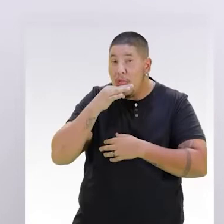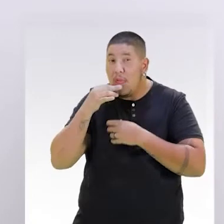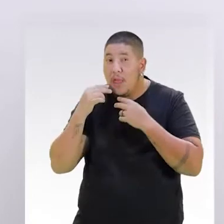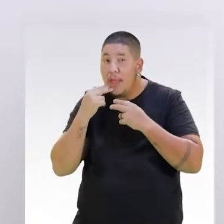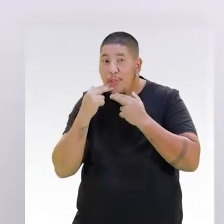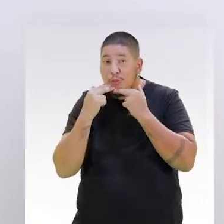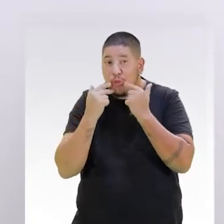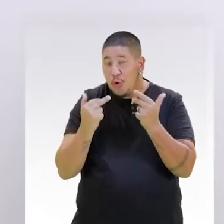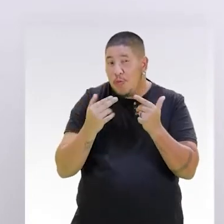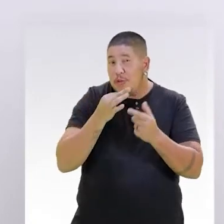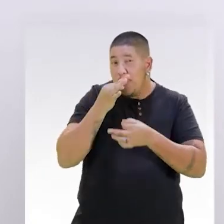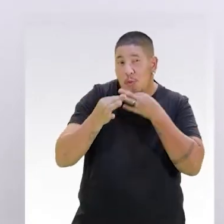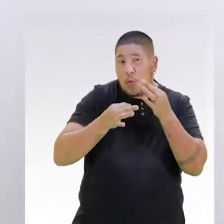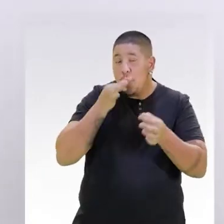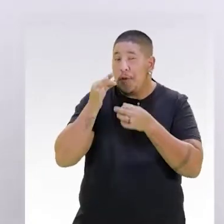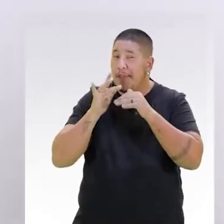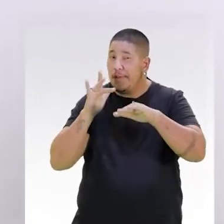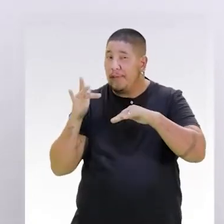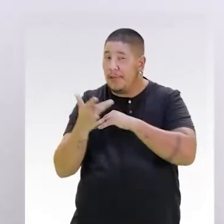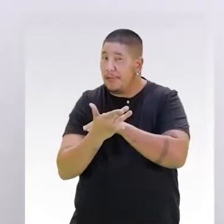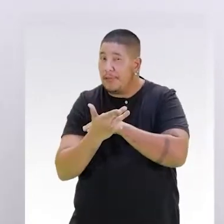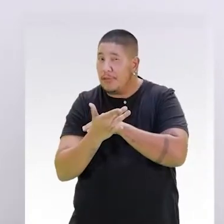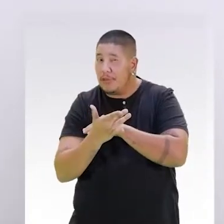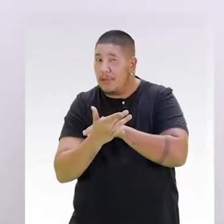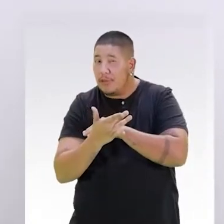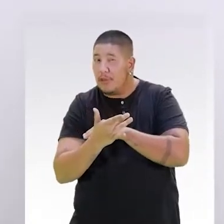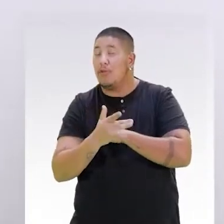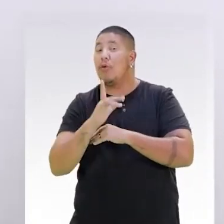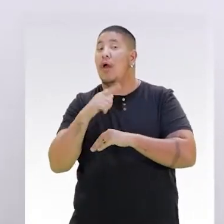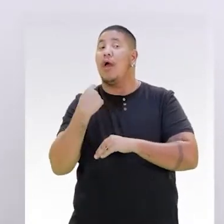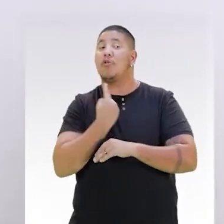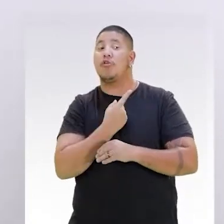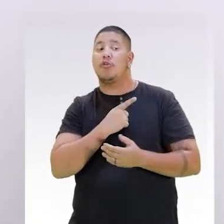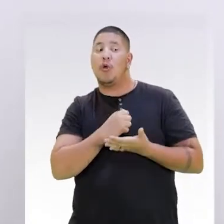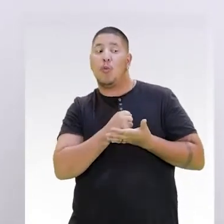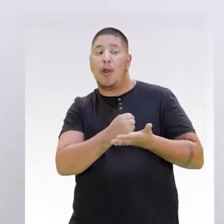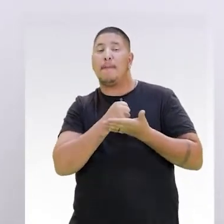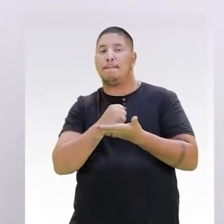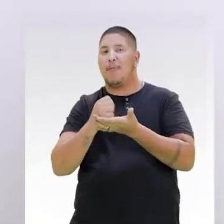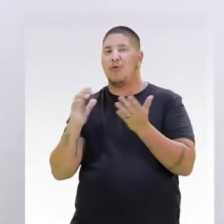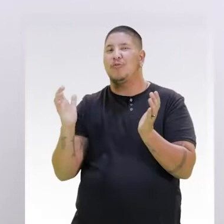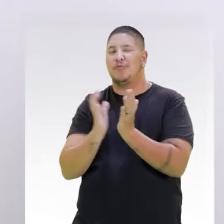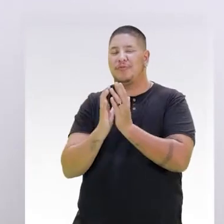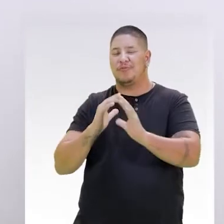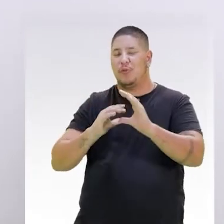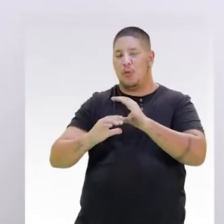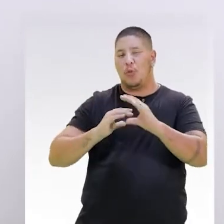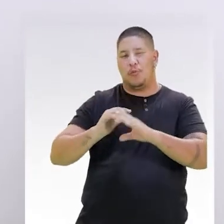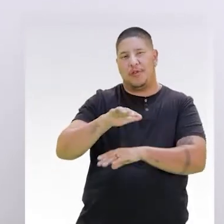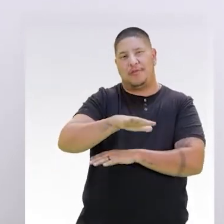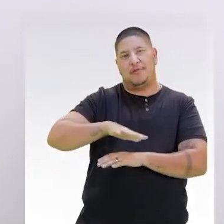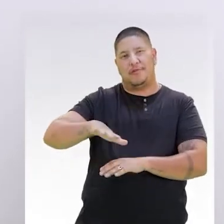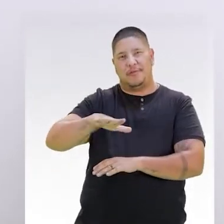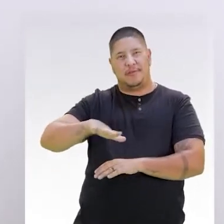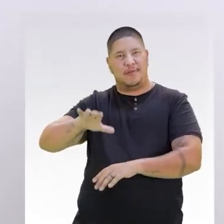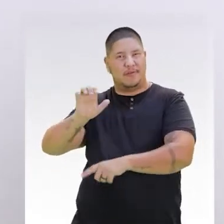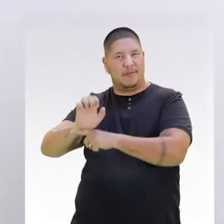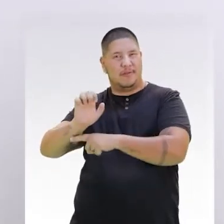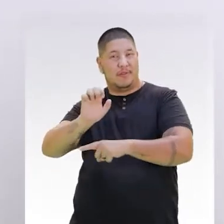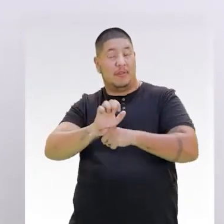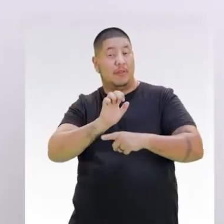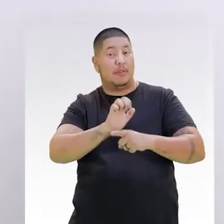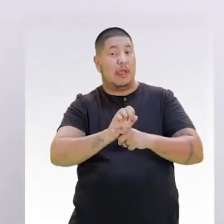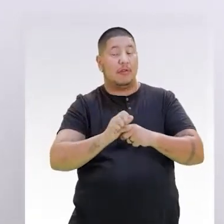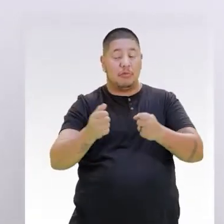mais comentadas nas redes sociais do MPT. Nós contamos com o apoio das equipes de comunicação das regionais nos estados